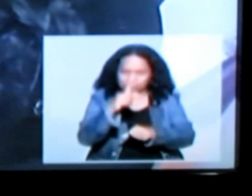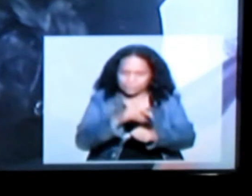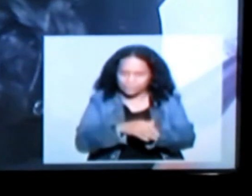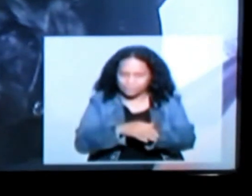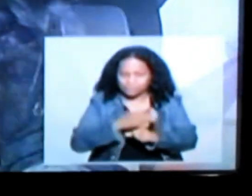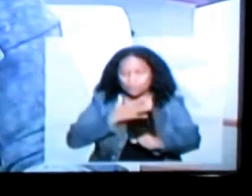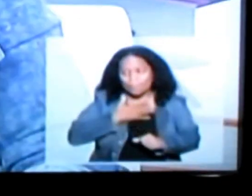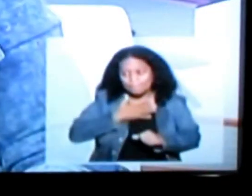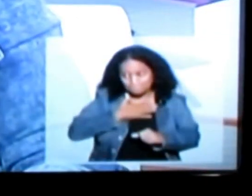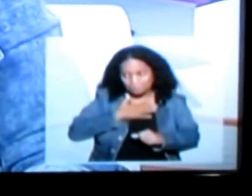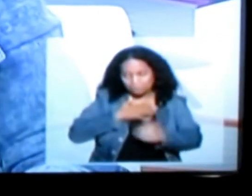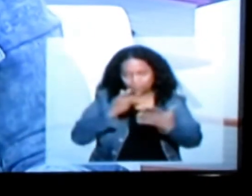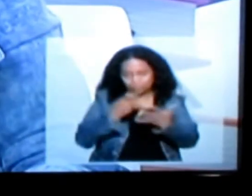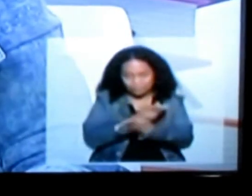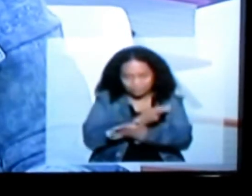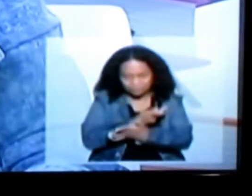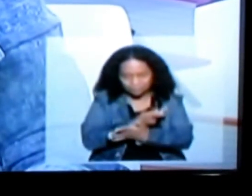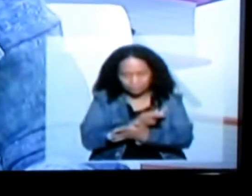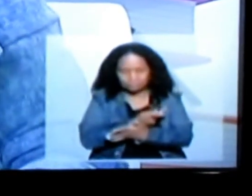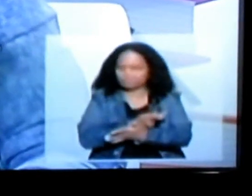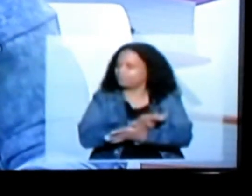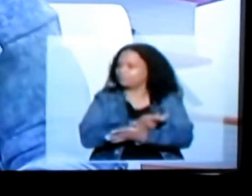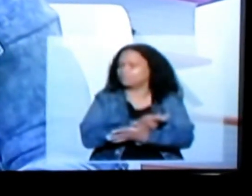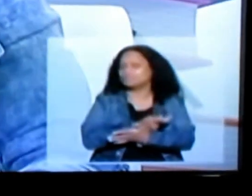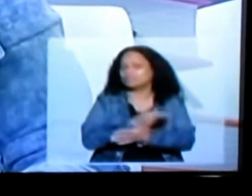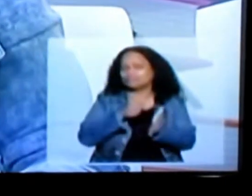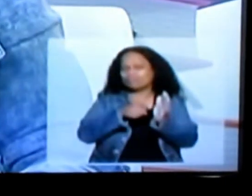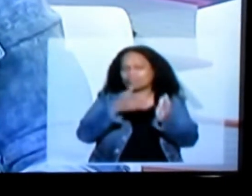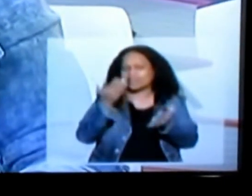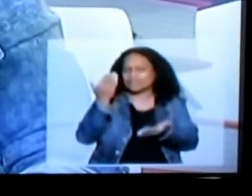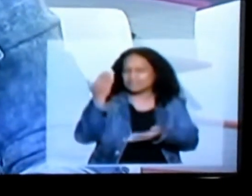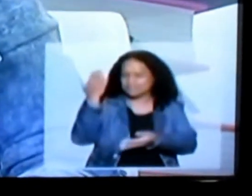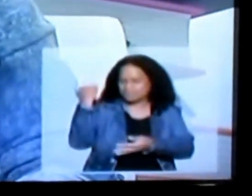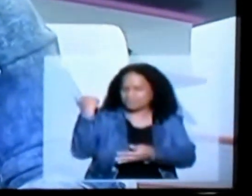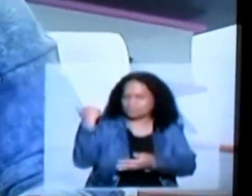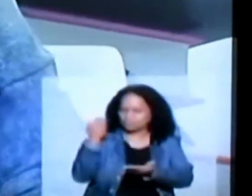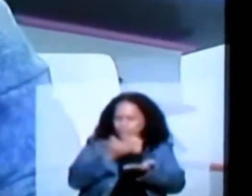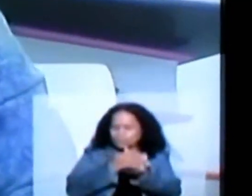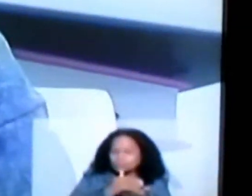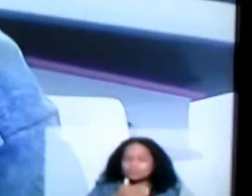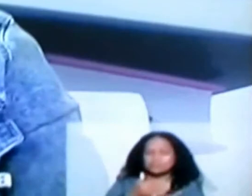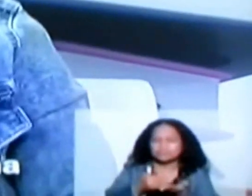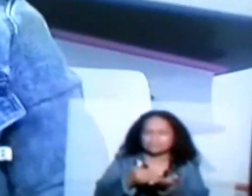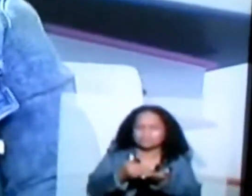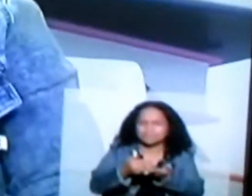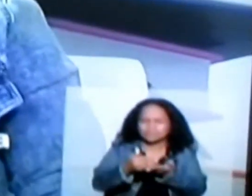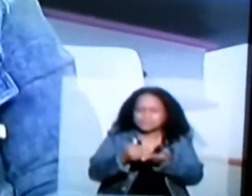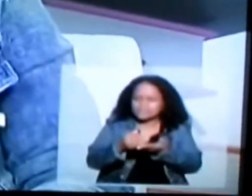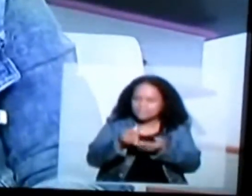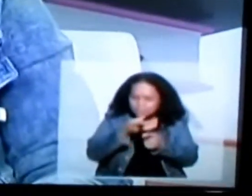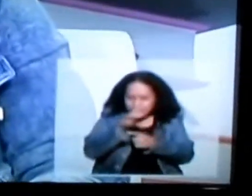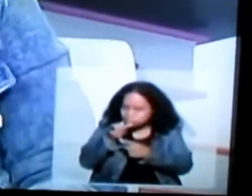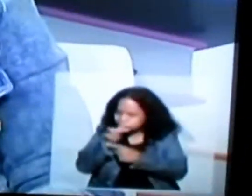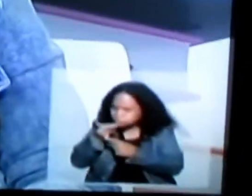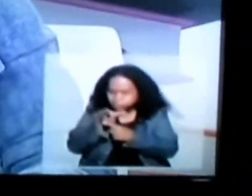vocês? O meu aconteceu que... Antigamente, quando eu comecei o canal, eu sempre procurava resenha de livros. Um